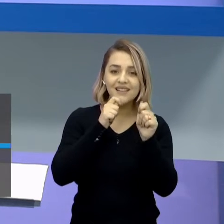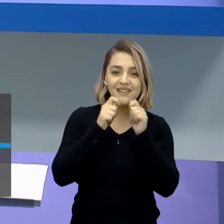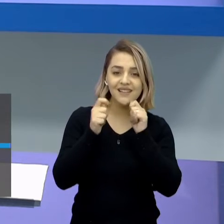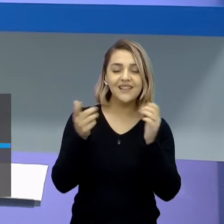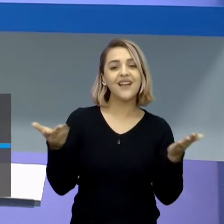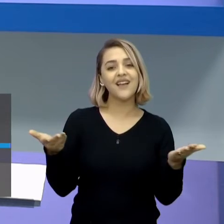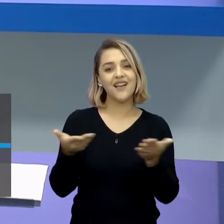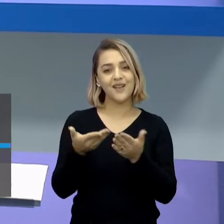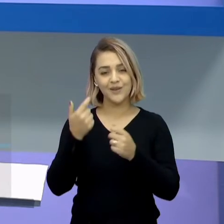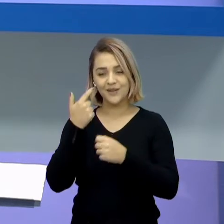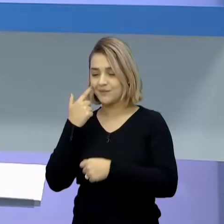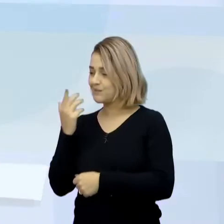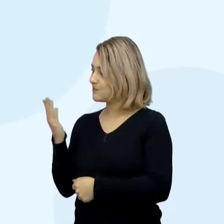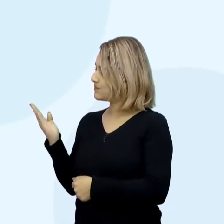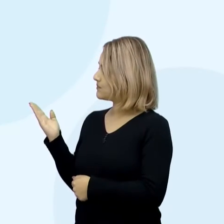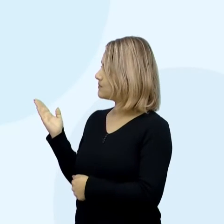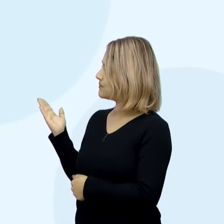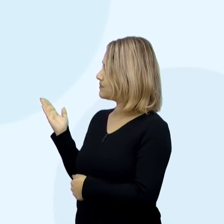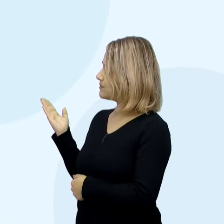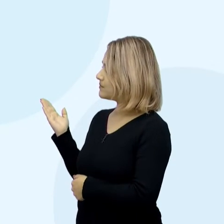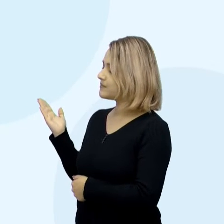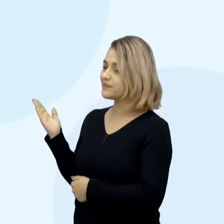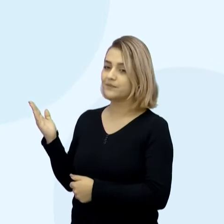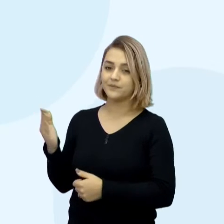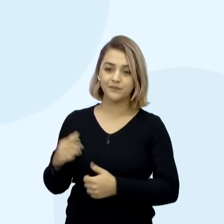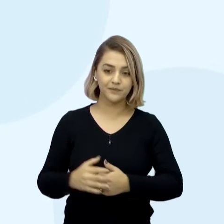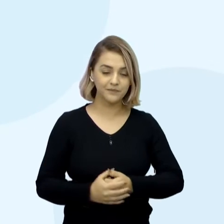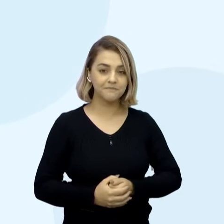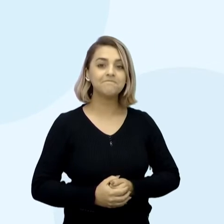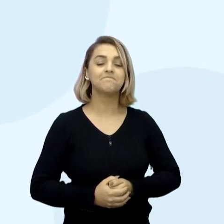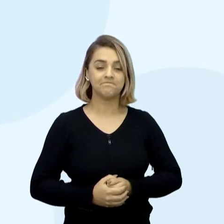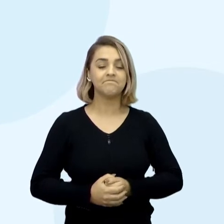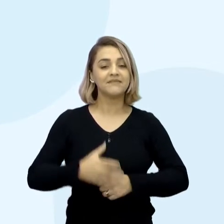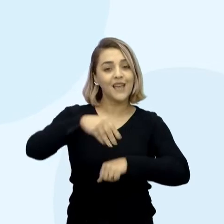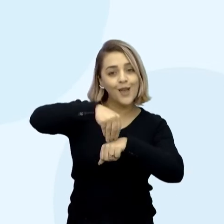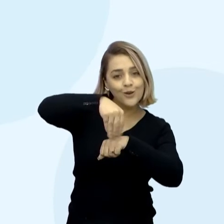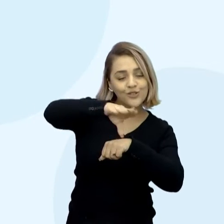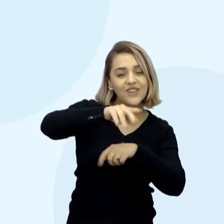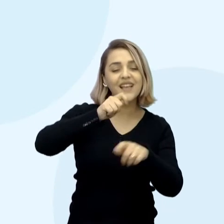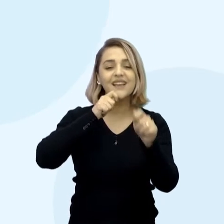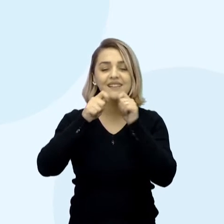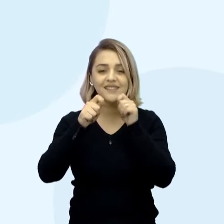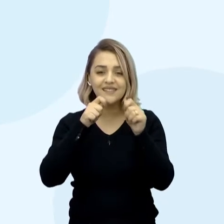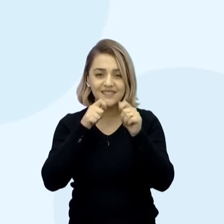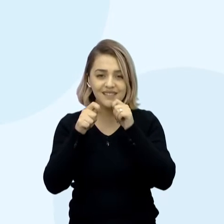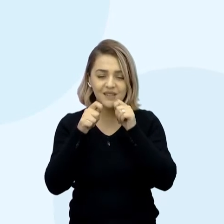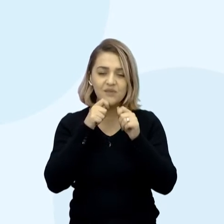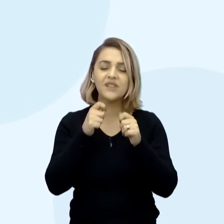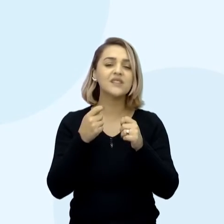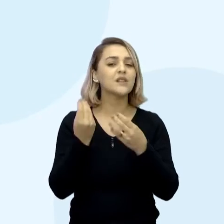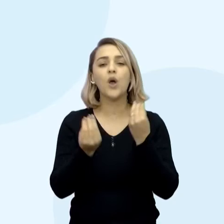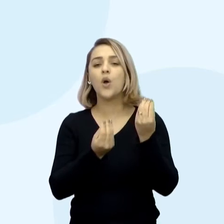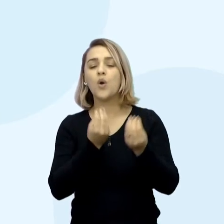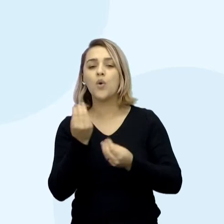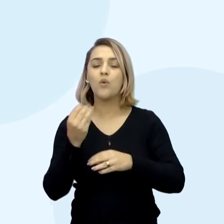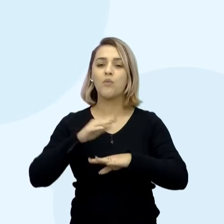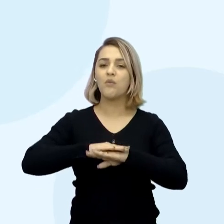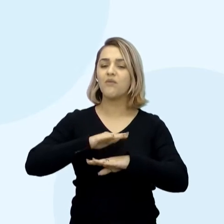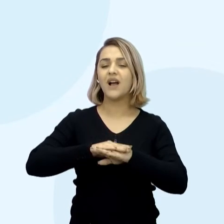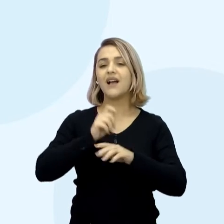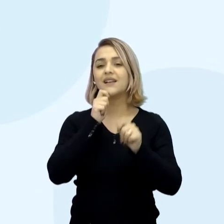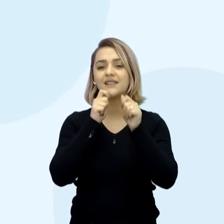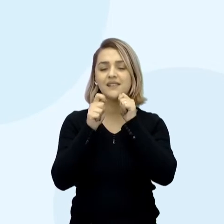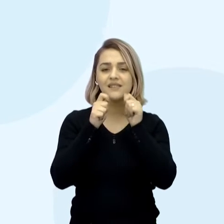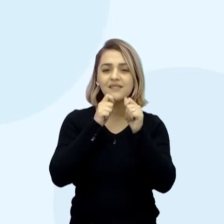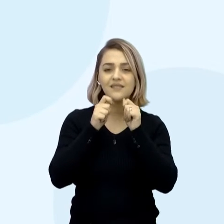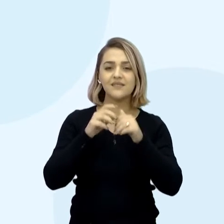nossa tela. Eu passei para vocês algumas dicas de entrevista, pessoal? Como é que você pode fazer uma